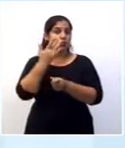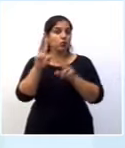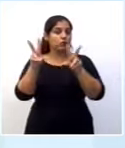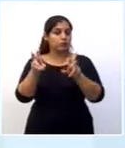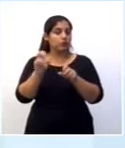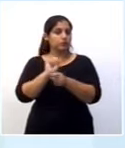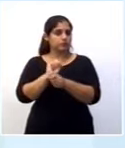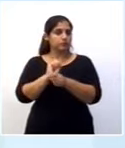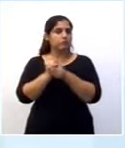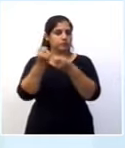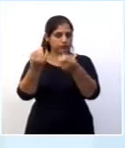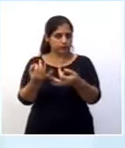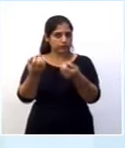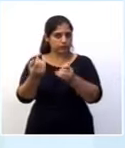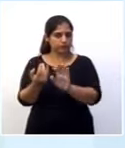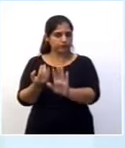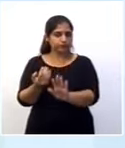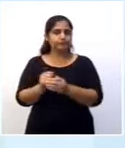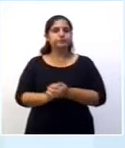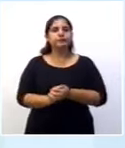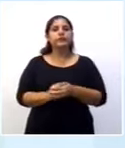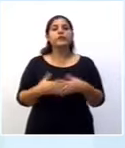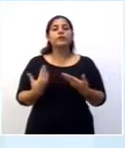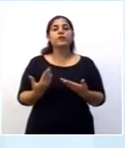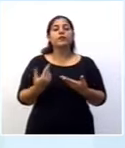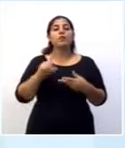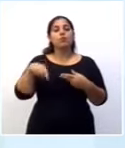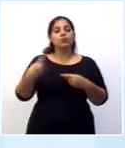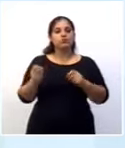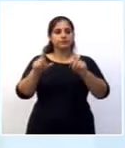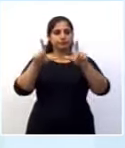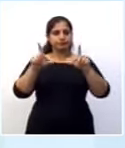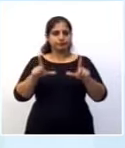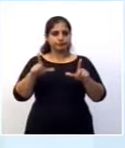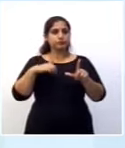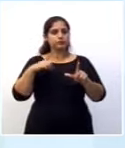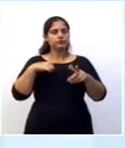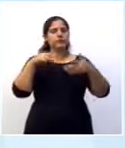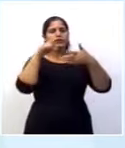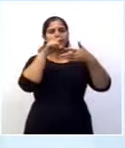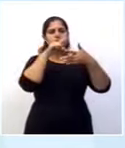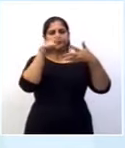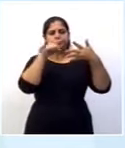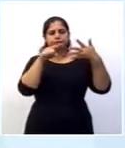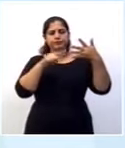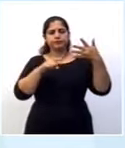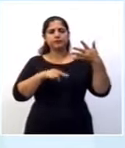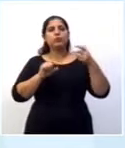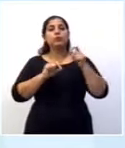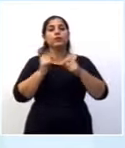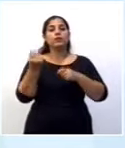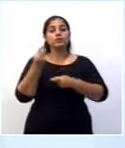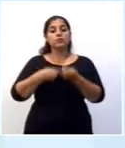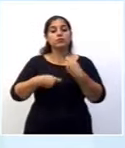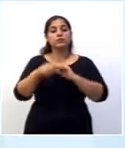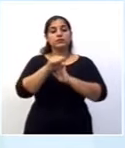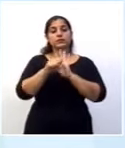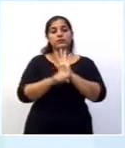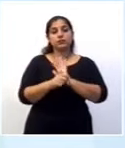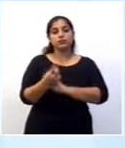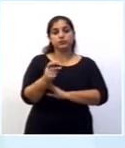aí para a gente discutir. Então, aí no nosso próximo slide, a gente tem uma lista da economia do século